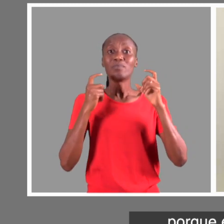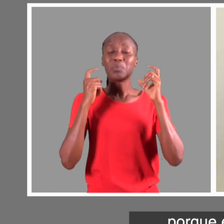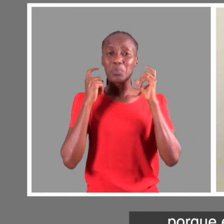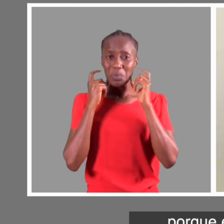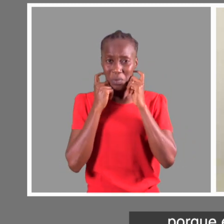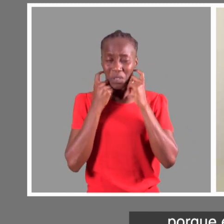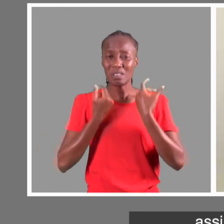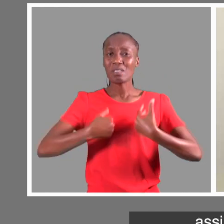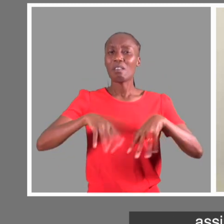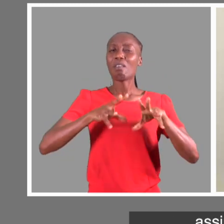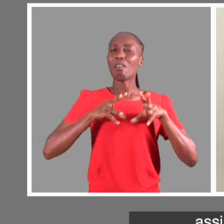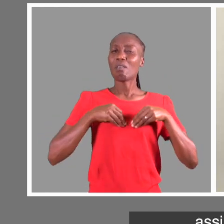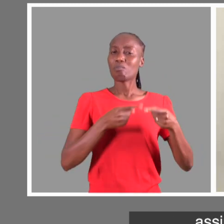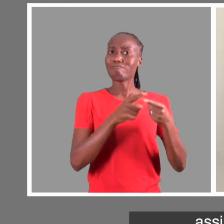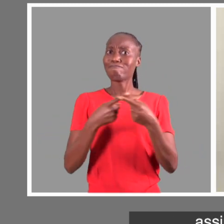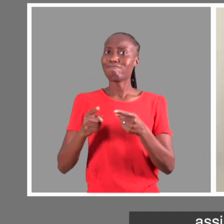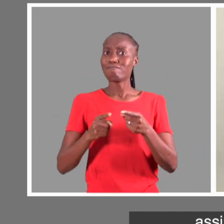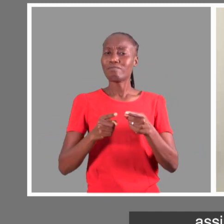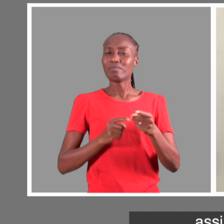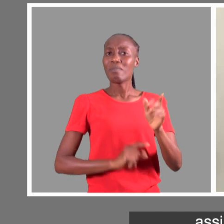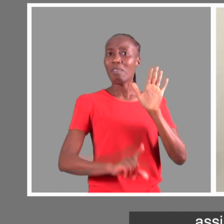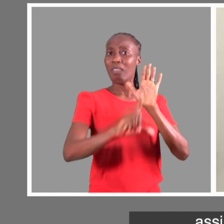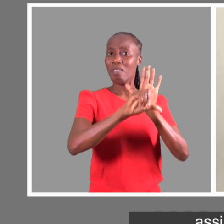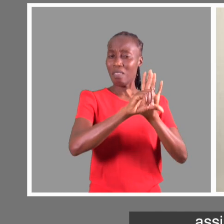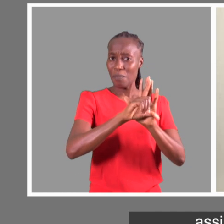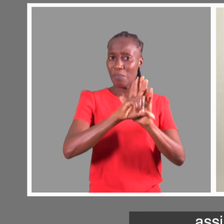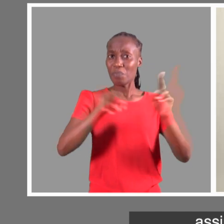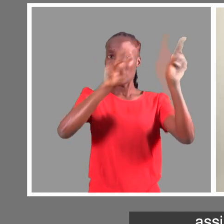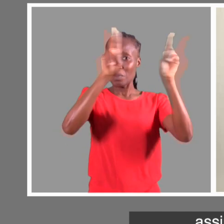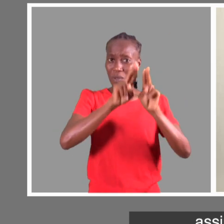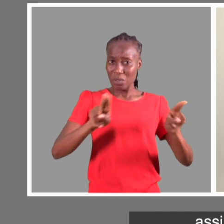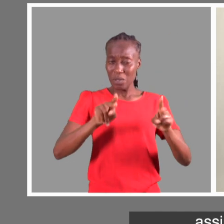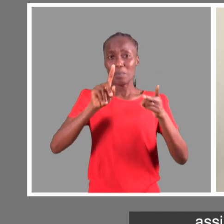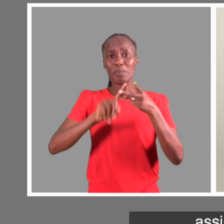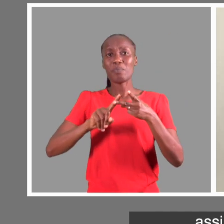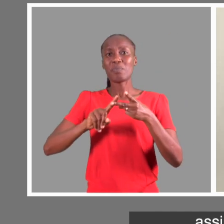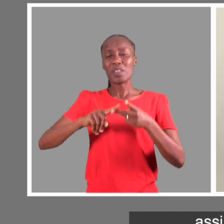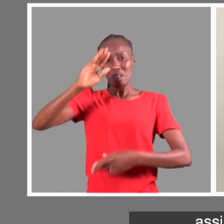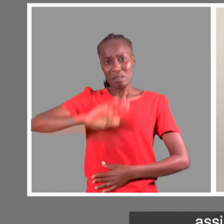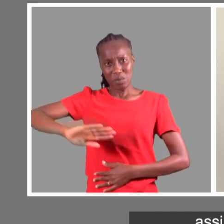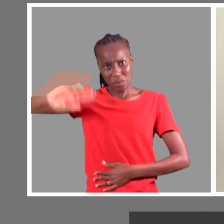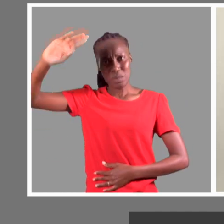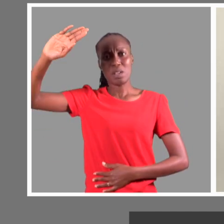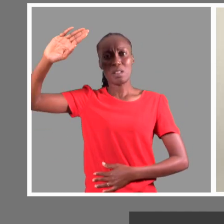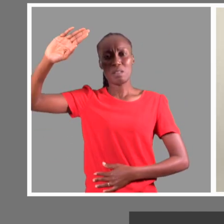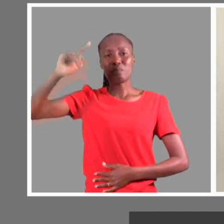República e assim como assumimos vários protocolos internacionais e nacionais,